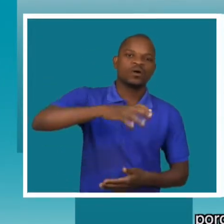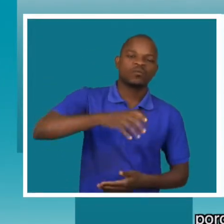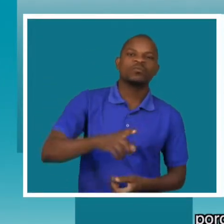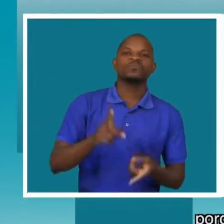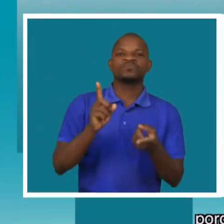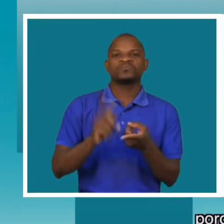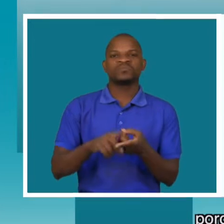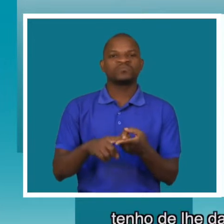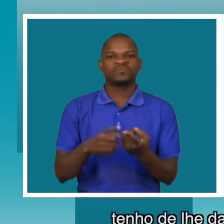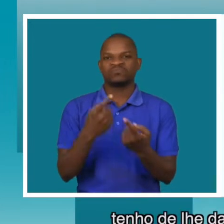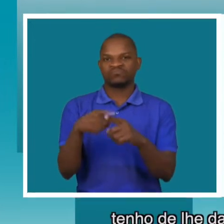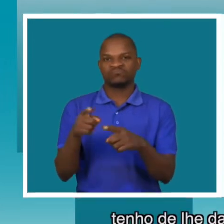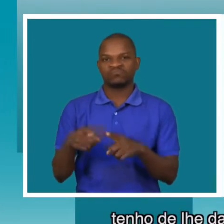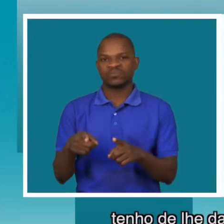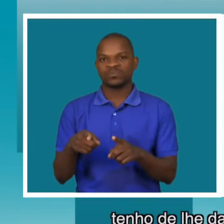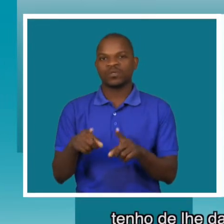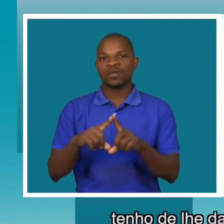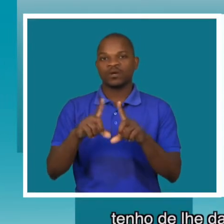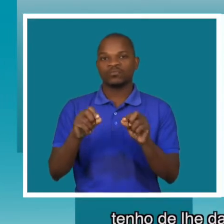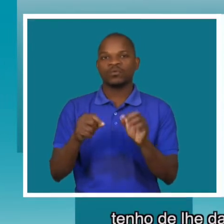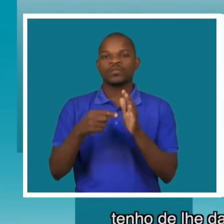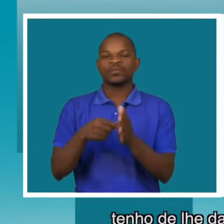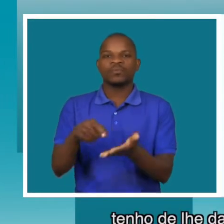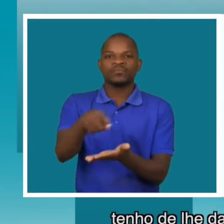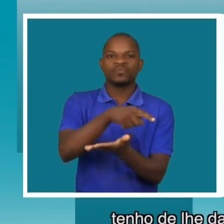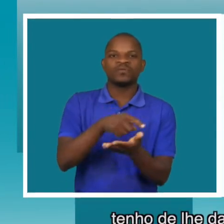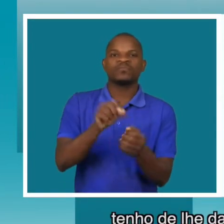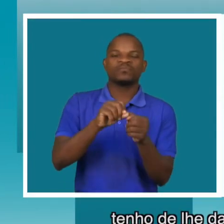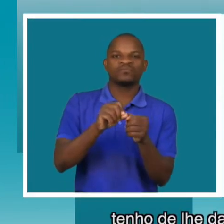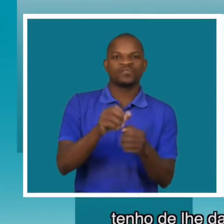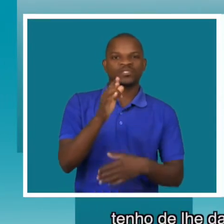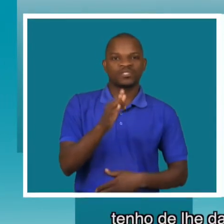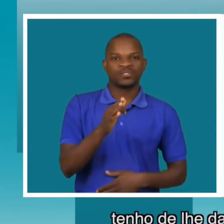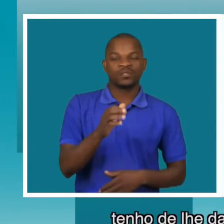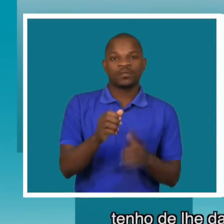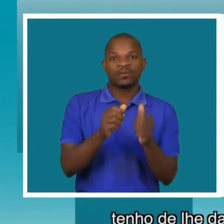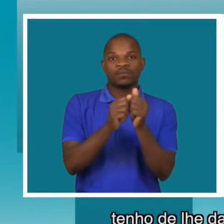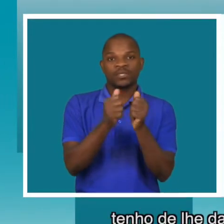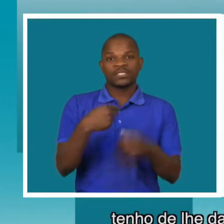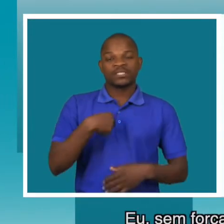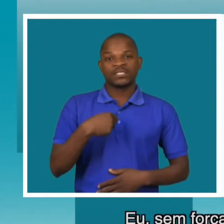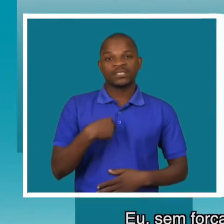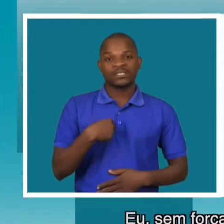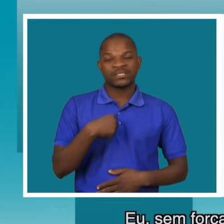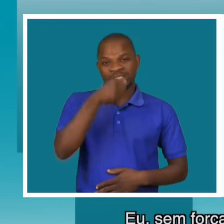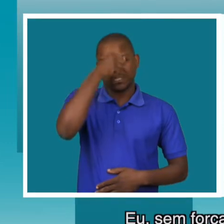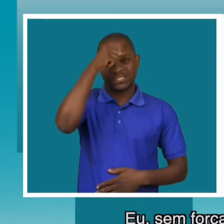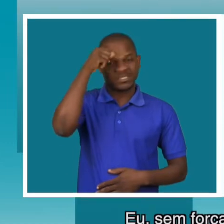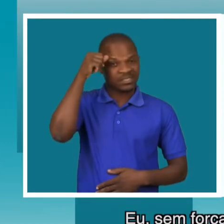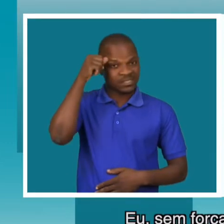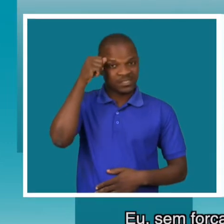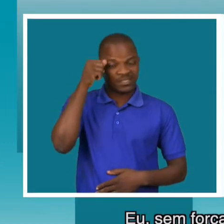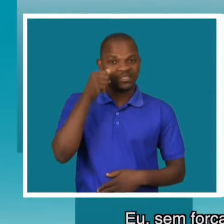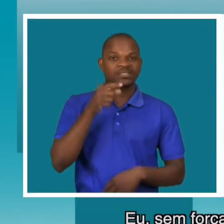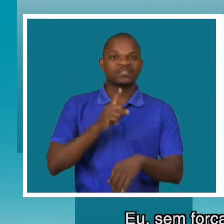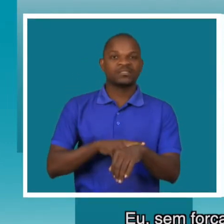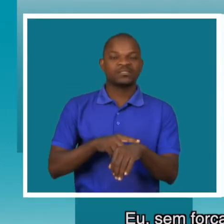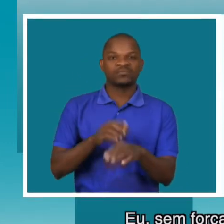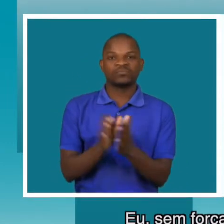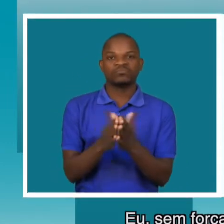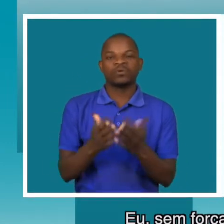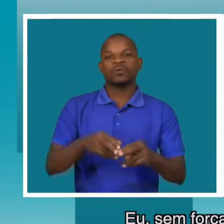vir lhe dar água, tenho que vir lhe dar pinico para ela fazer xixi. E eu fico assim,